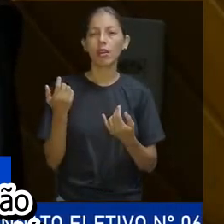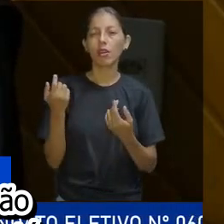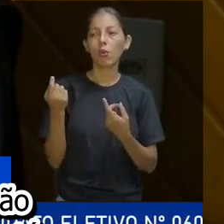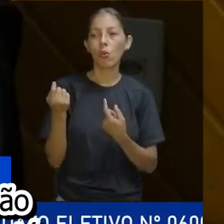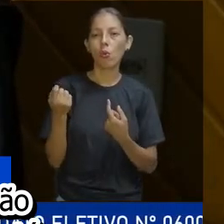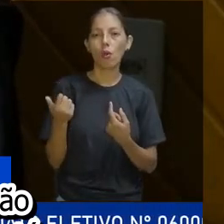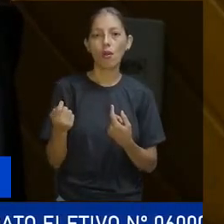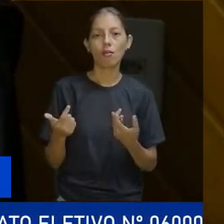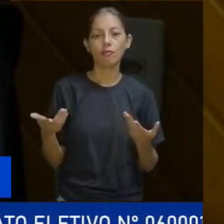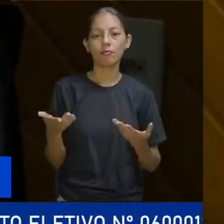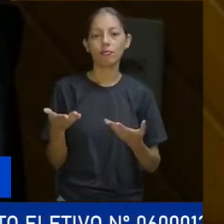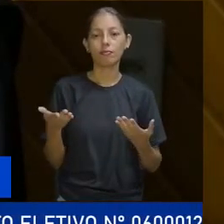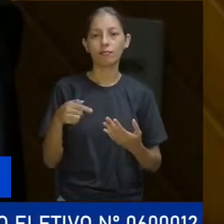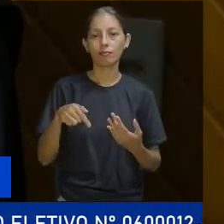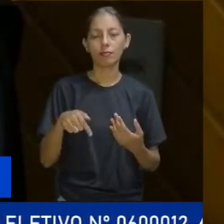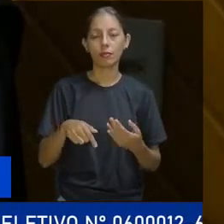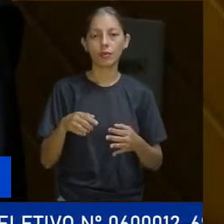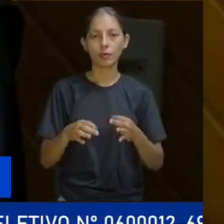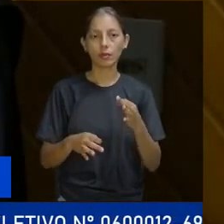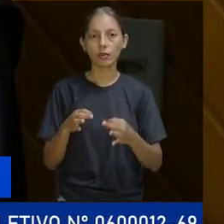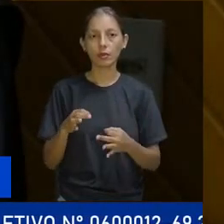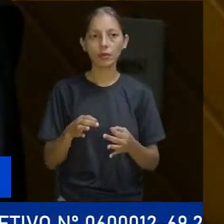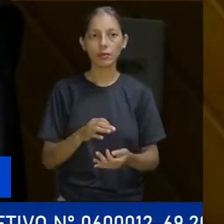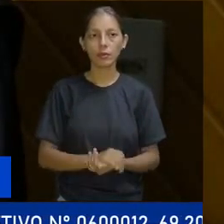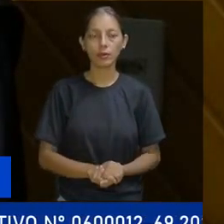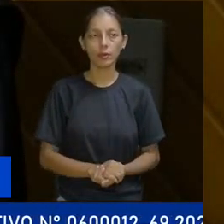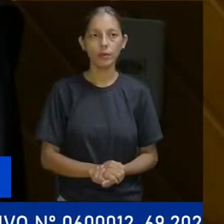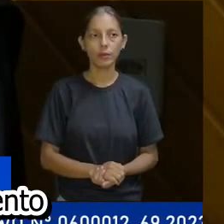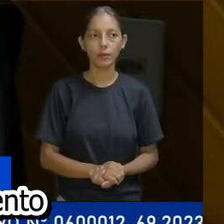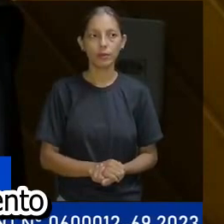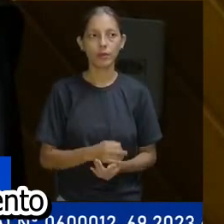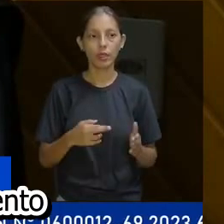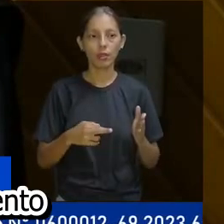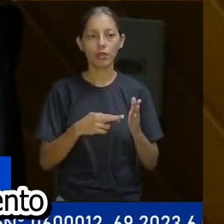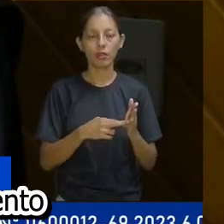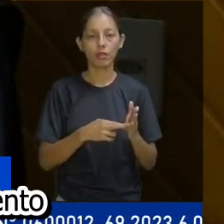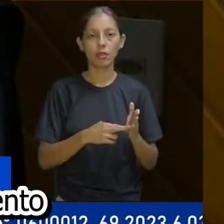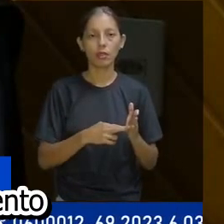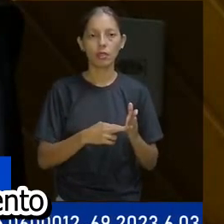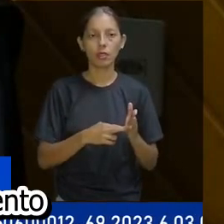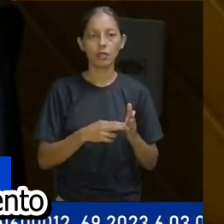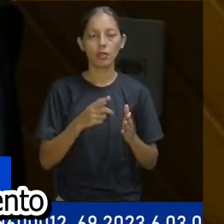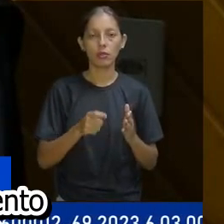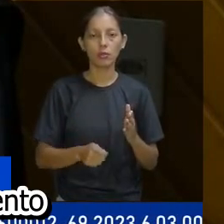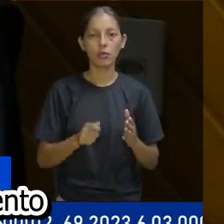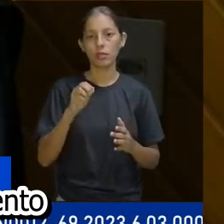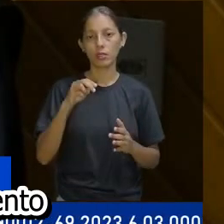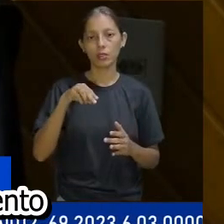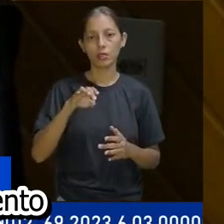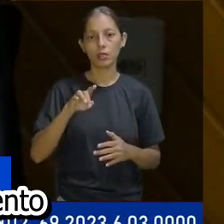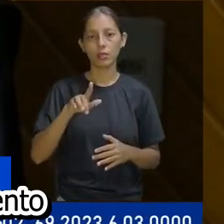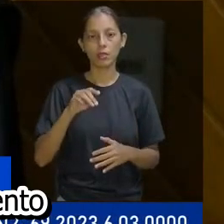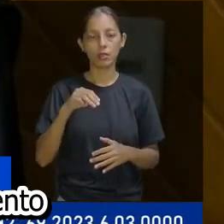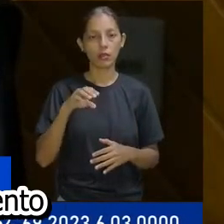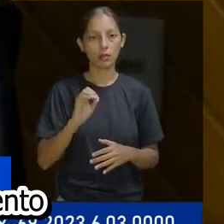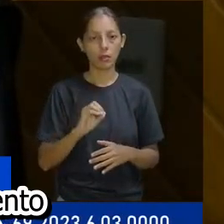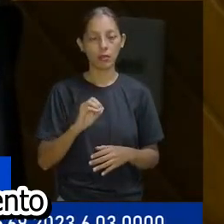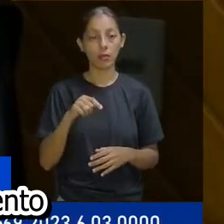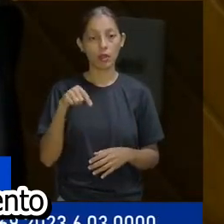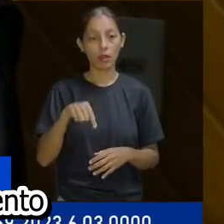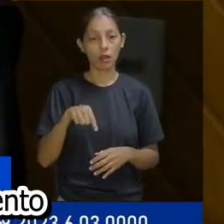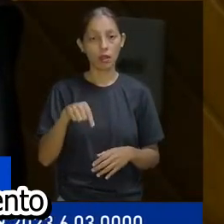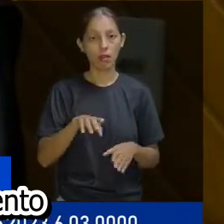este julgamento que ora está na relatoria do doutor Anselmo. E o tribunal, por